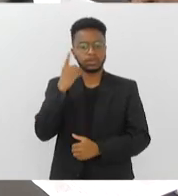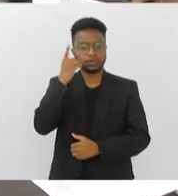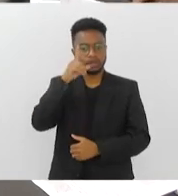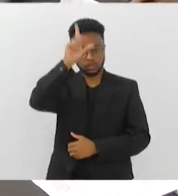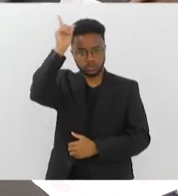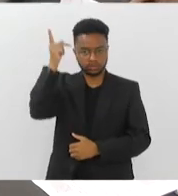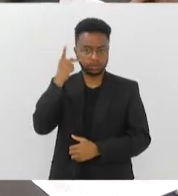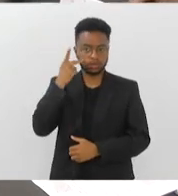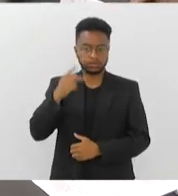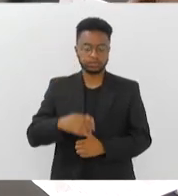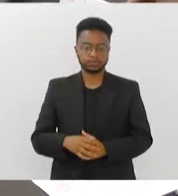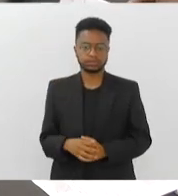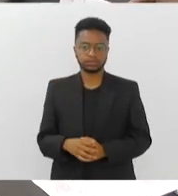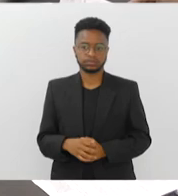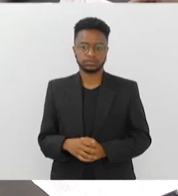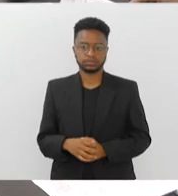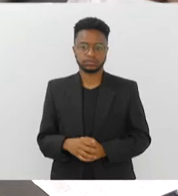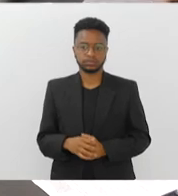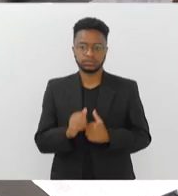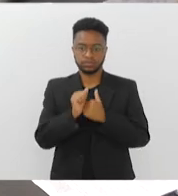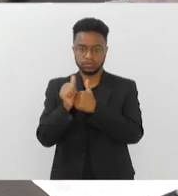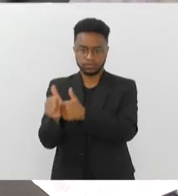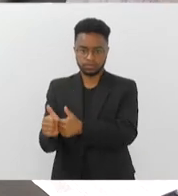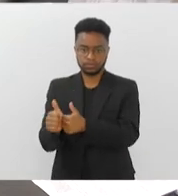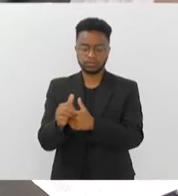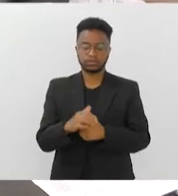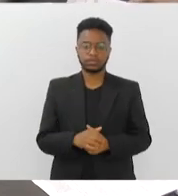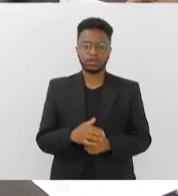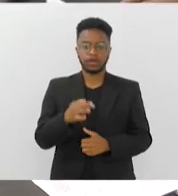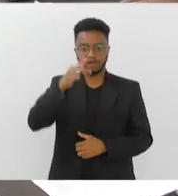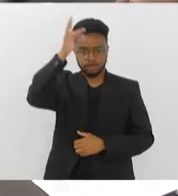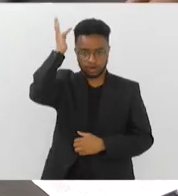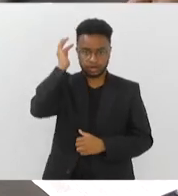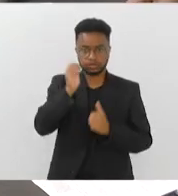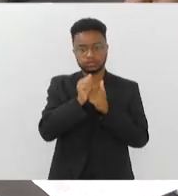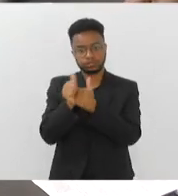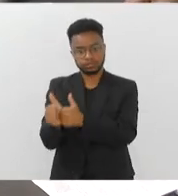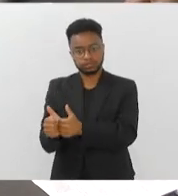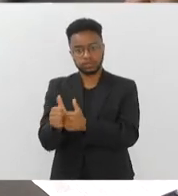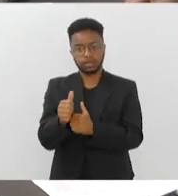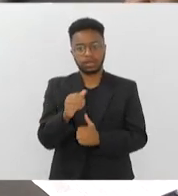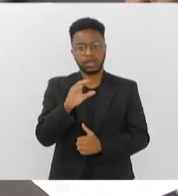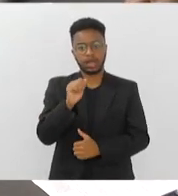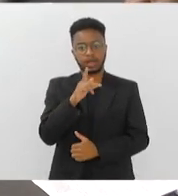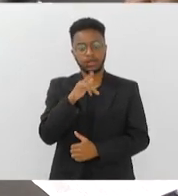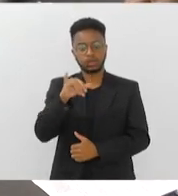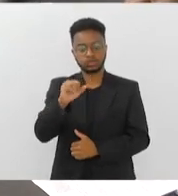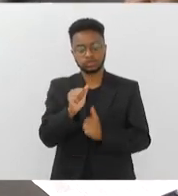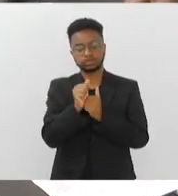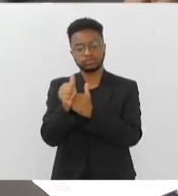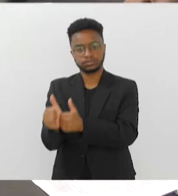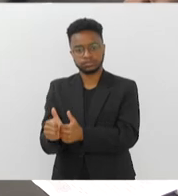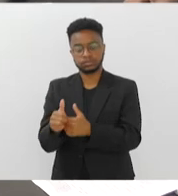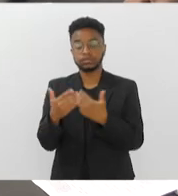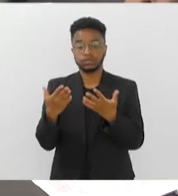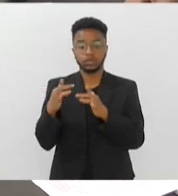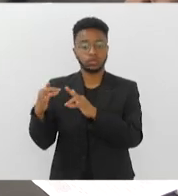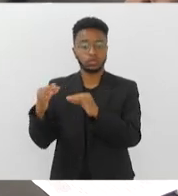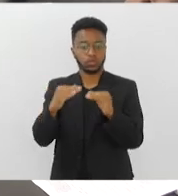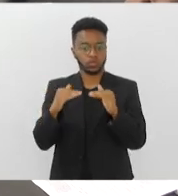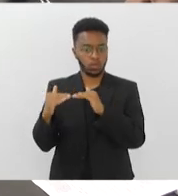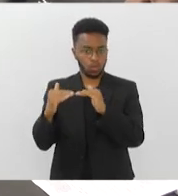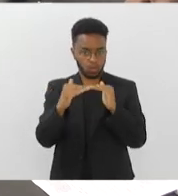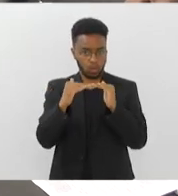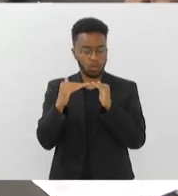Paulo. Acompanho. Deputado Fred. Acompanho o deputado Mink. Deputado Carlinhos. Acompanho. Então, por unanimidade,